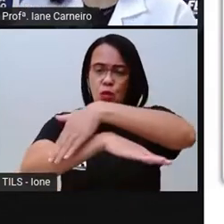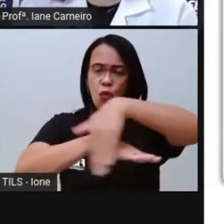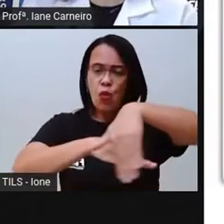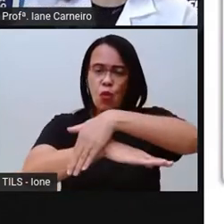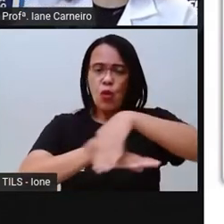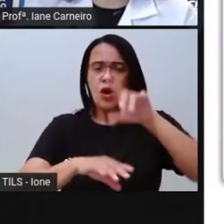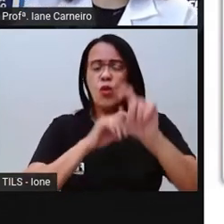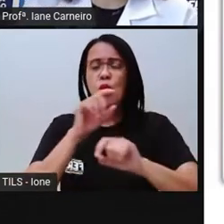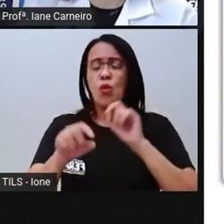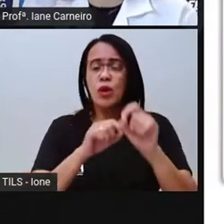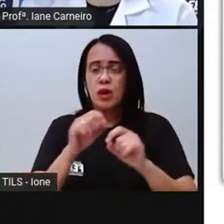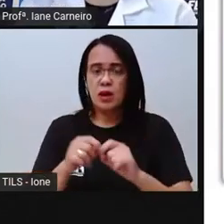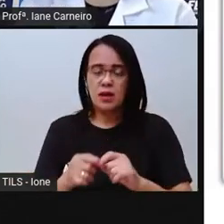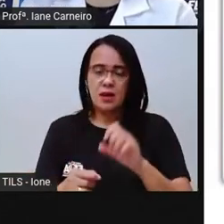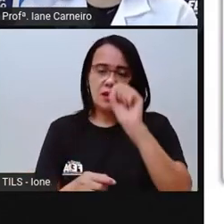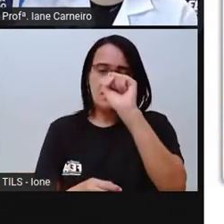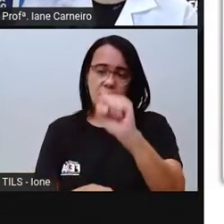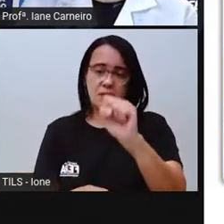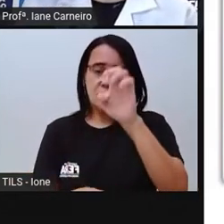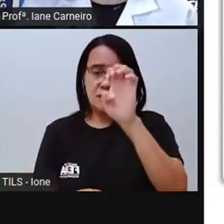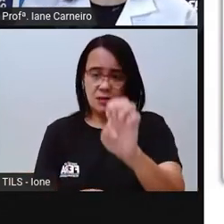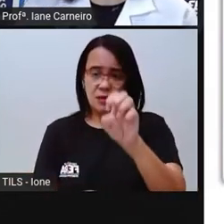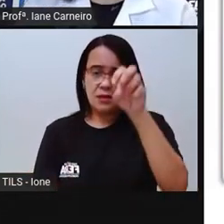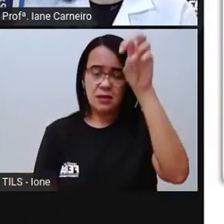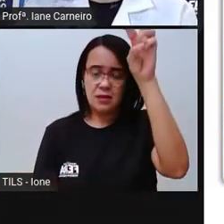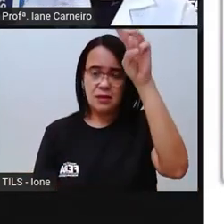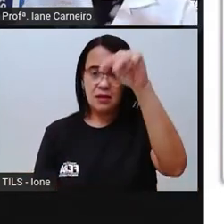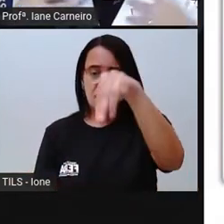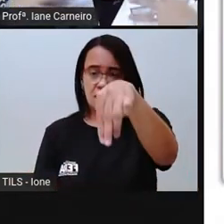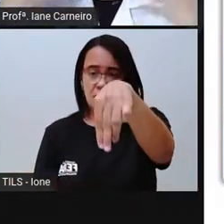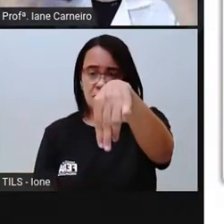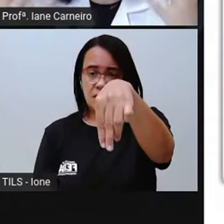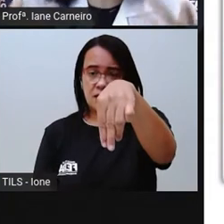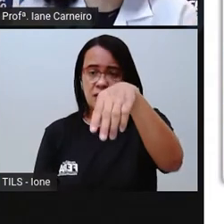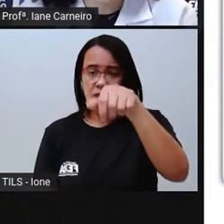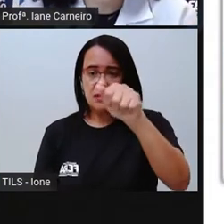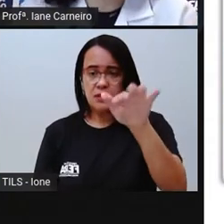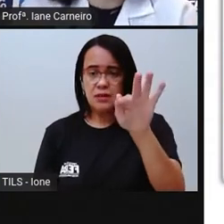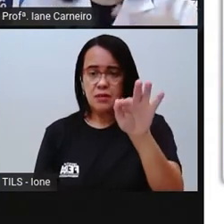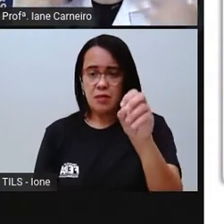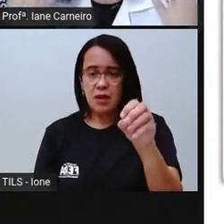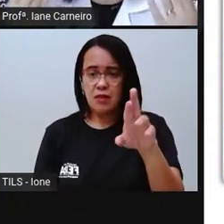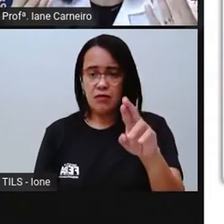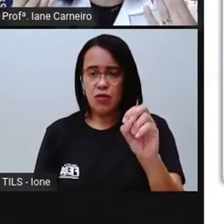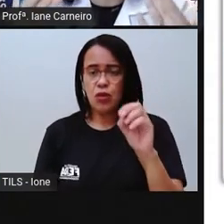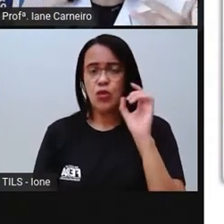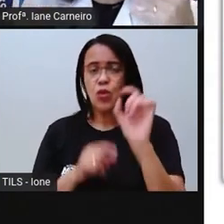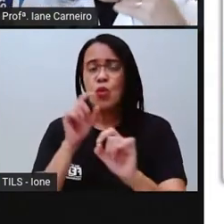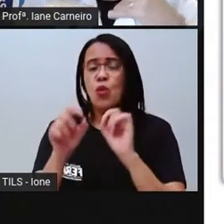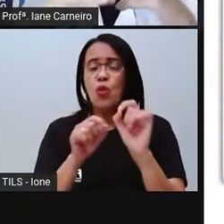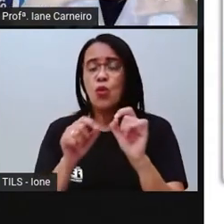né? E o semáforo, ele é um instrumento utilizado para controlar o tráfego, ou seja,